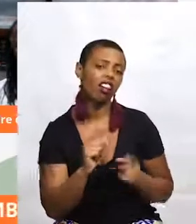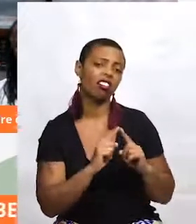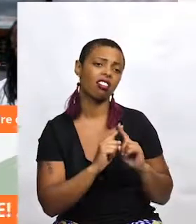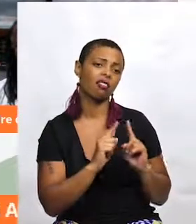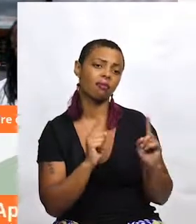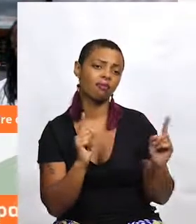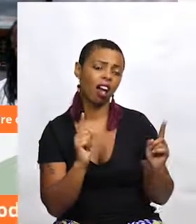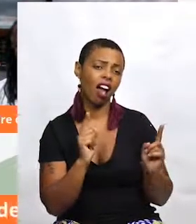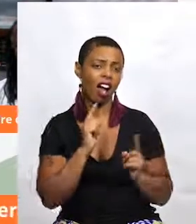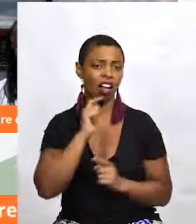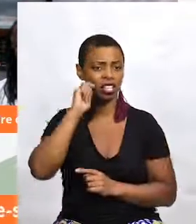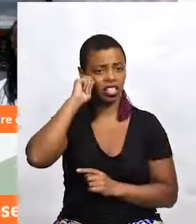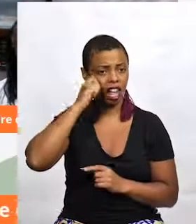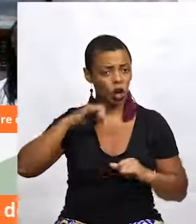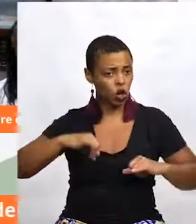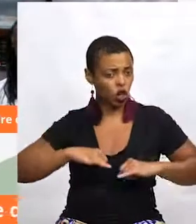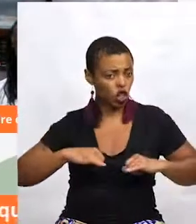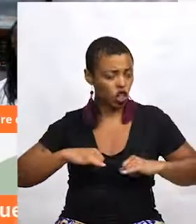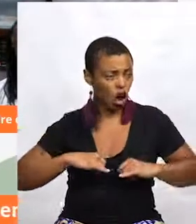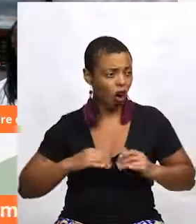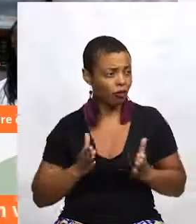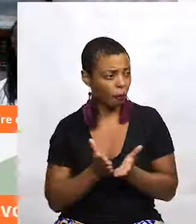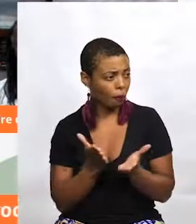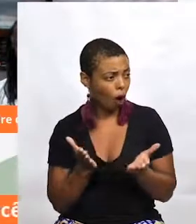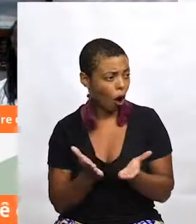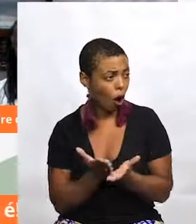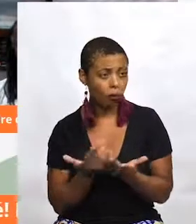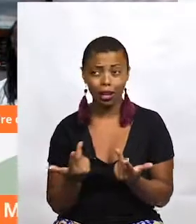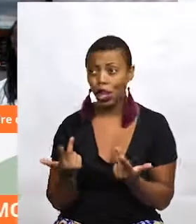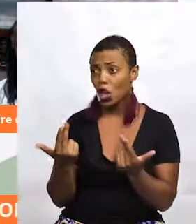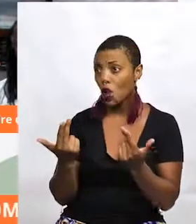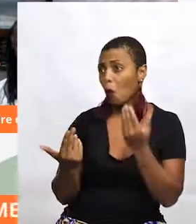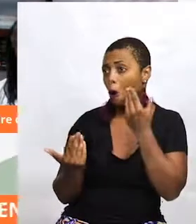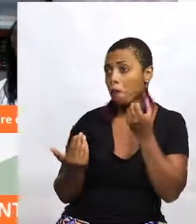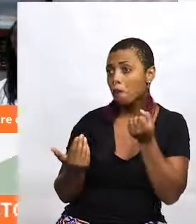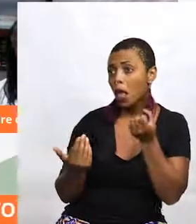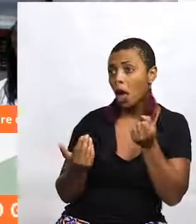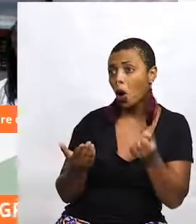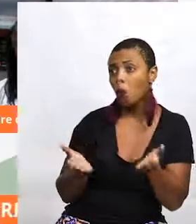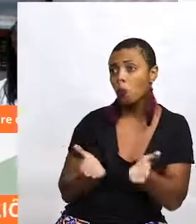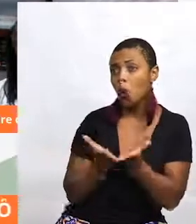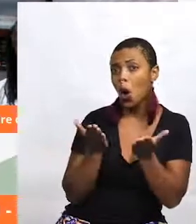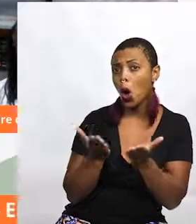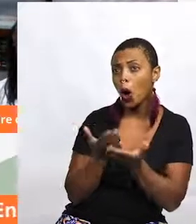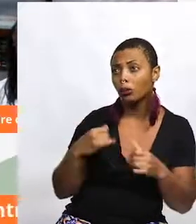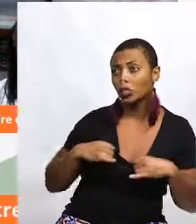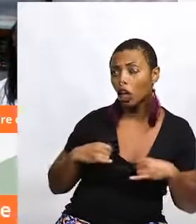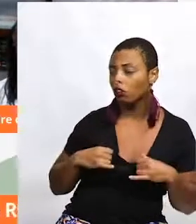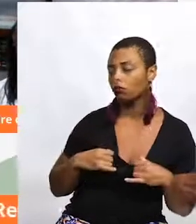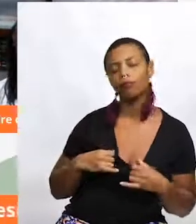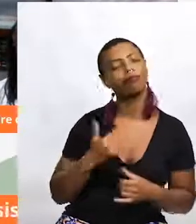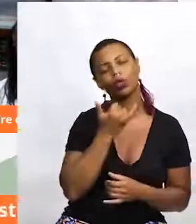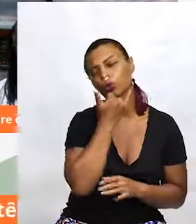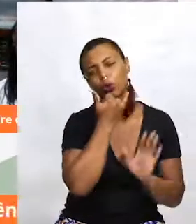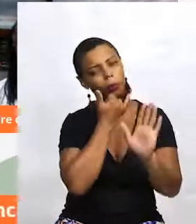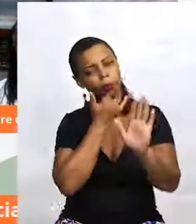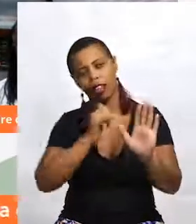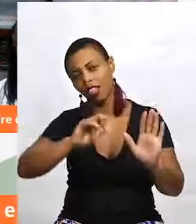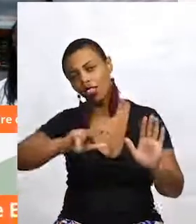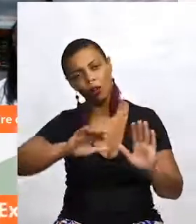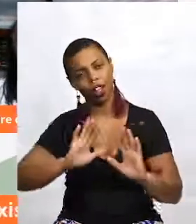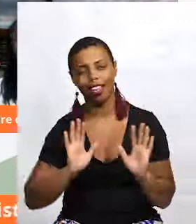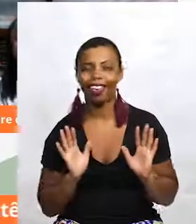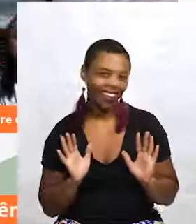negro sofre, o que o negro pobre sofre, é a mesma coisa que o branco pobre sofre, né? Eu falo, não é a mesma coisa, né? Tá